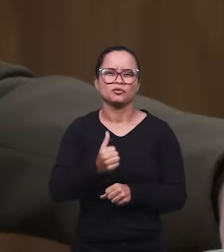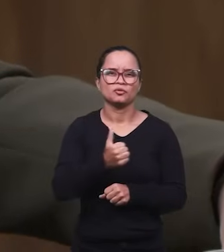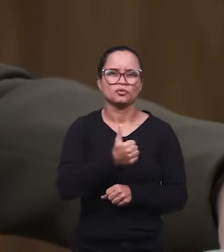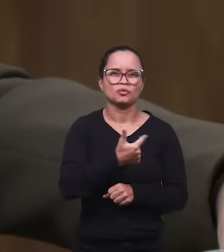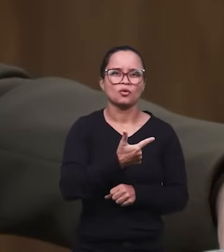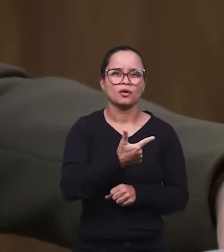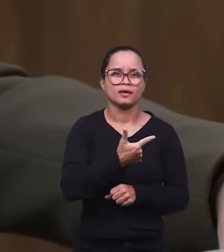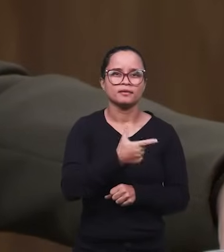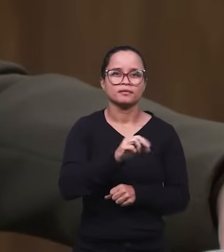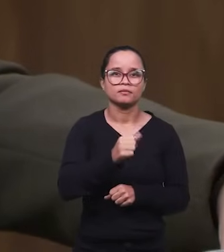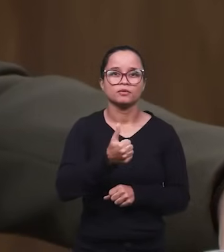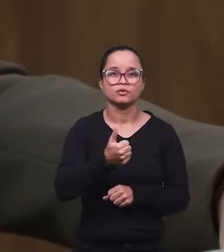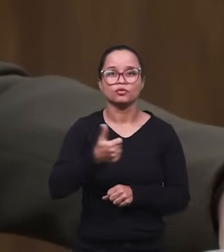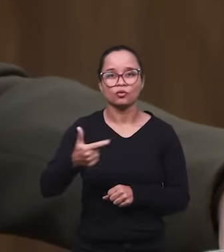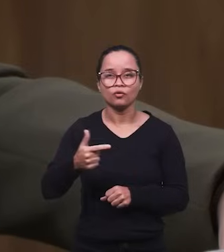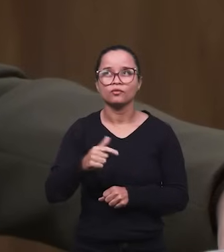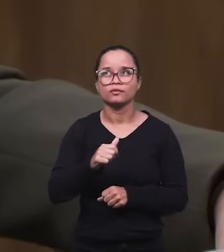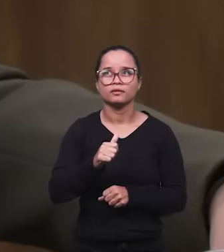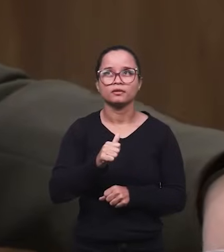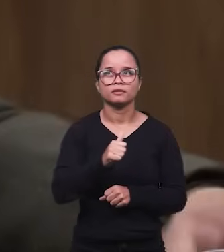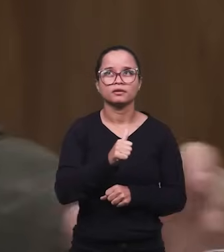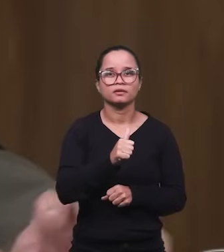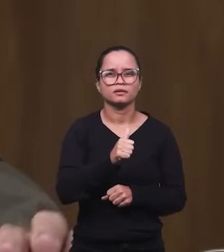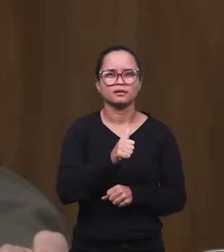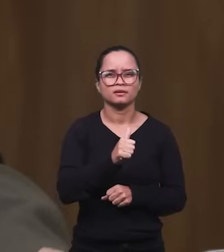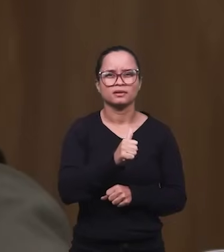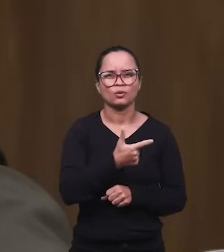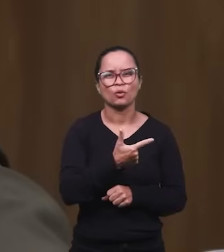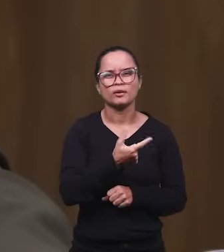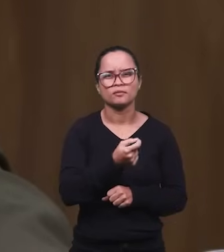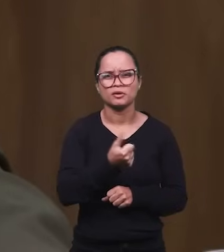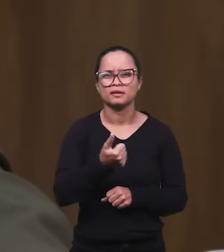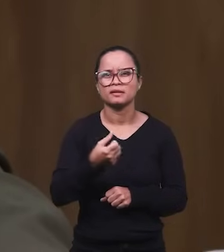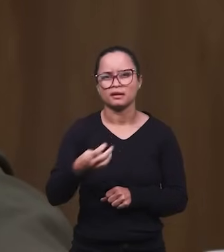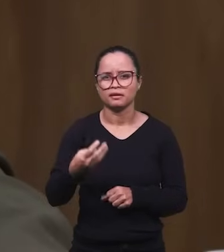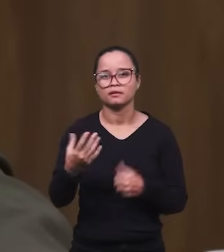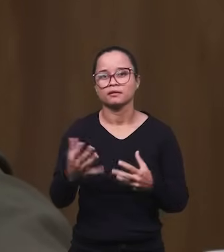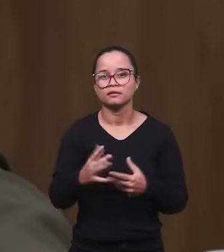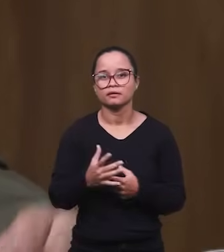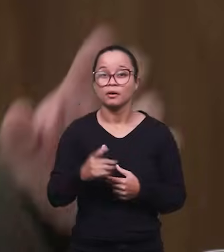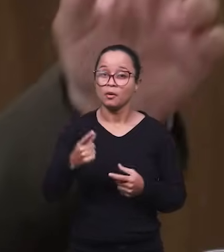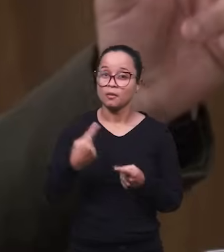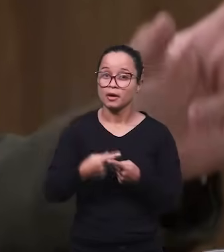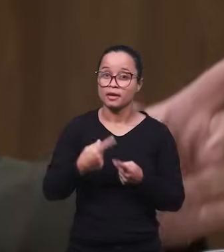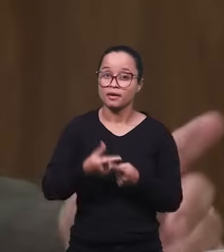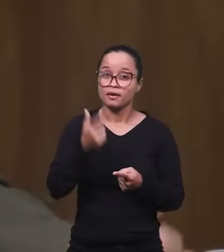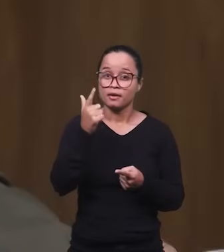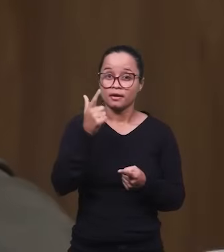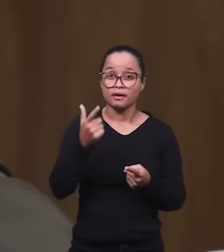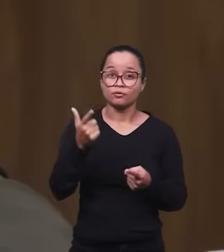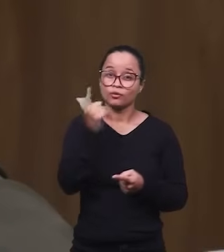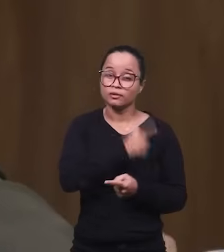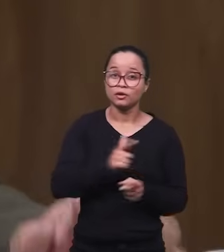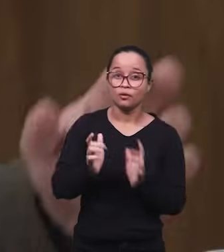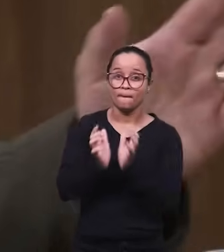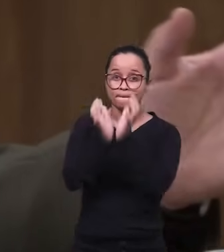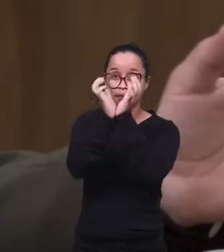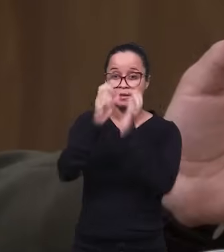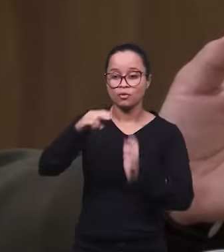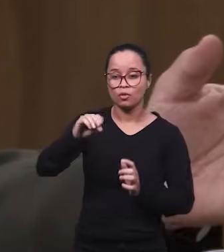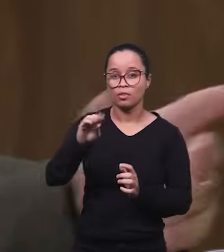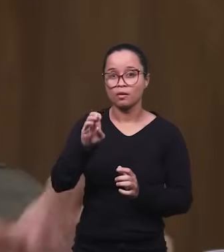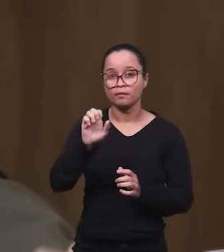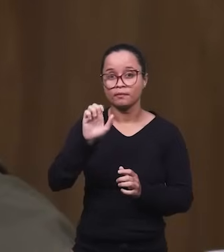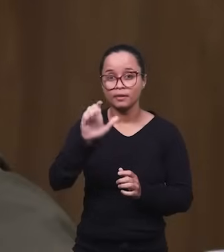2 cientistas receberam o Nobel de Física porque conseguiram detectar as ondas gravitacionais que